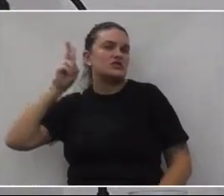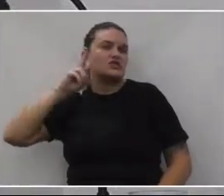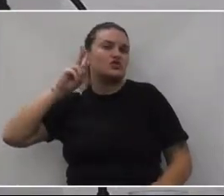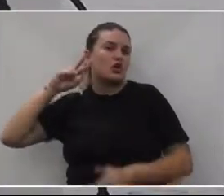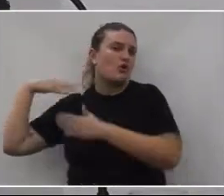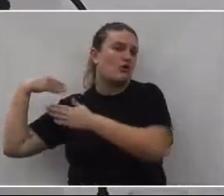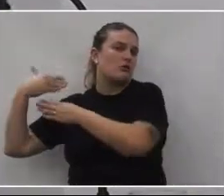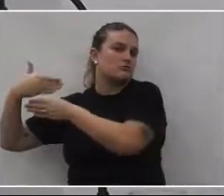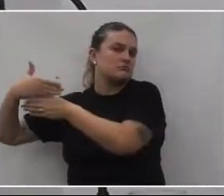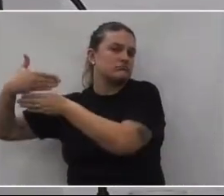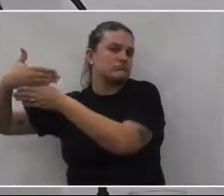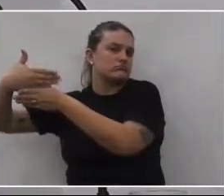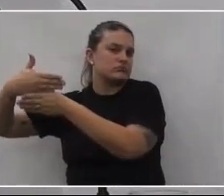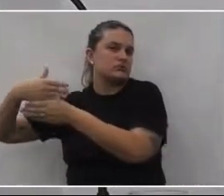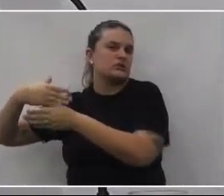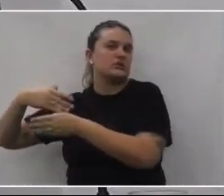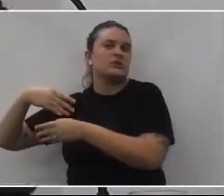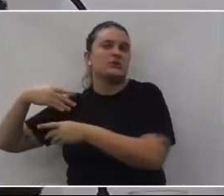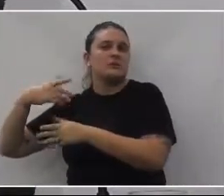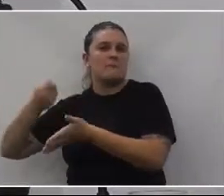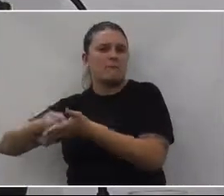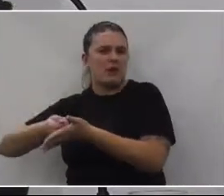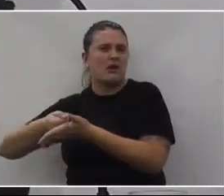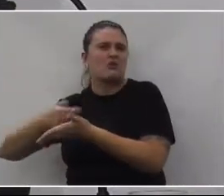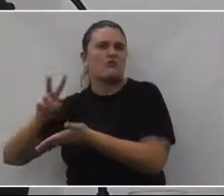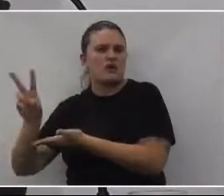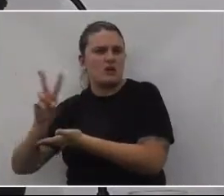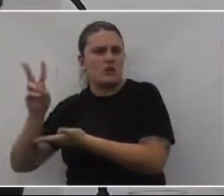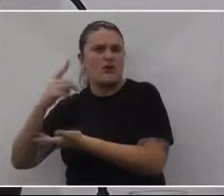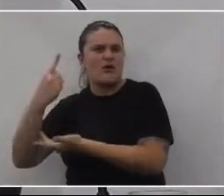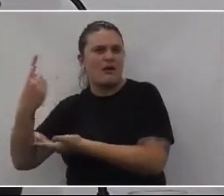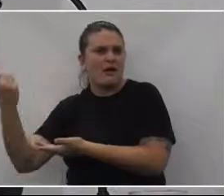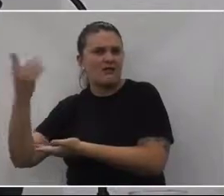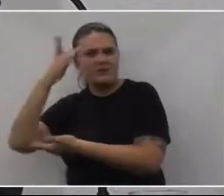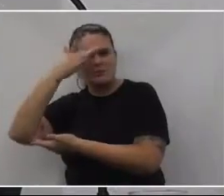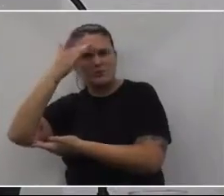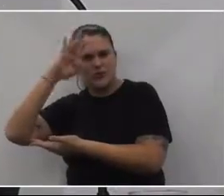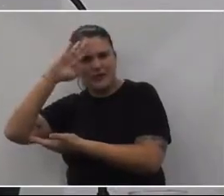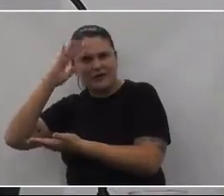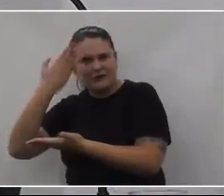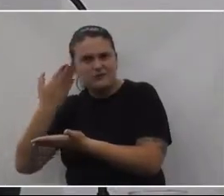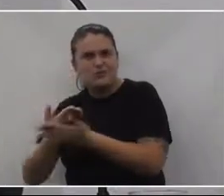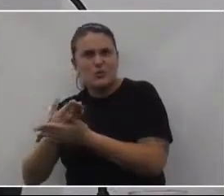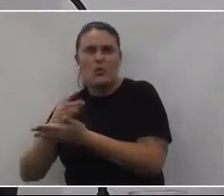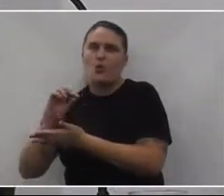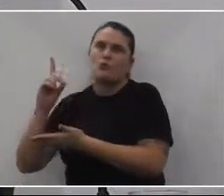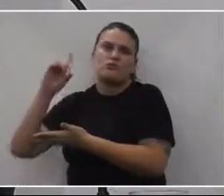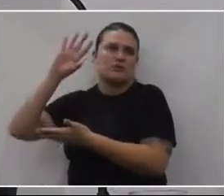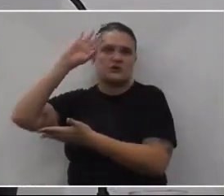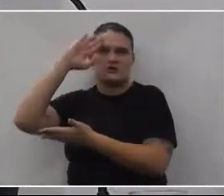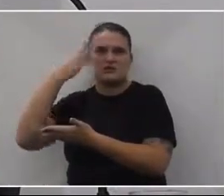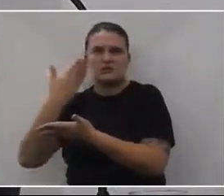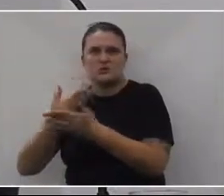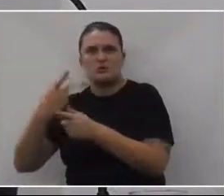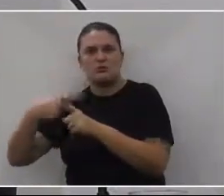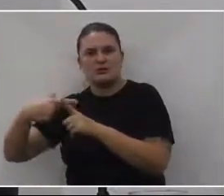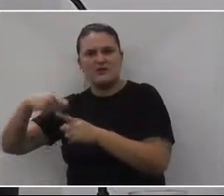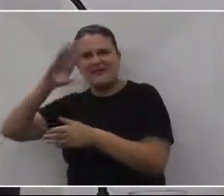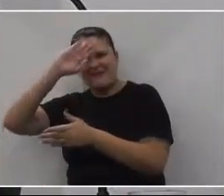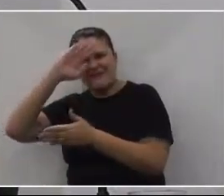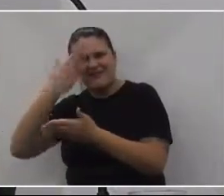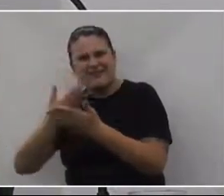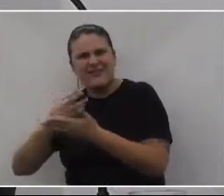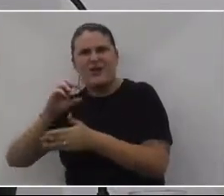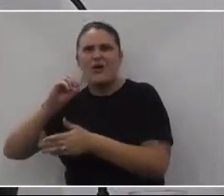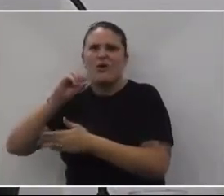construída, trabalhado, suado e pago o preço por cada um, por acreditar, por desacreditar, por confiar, por